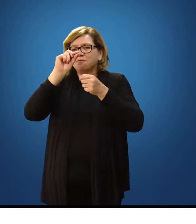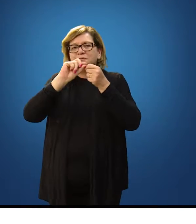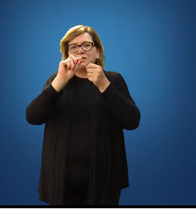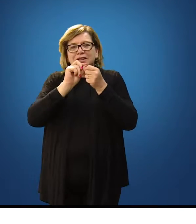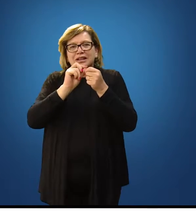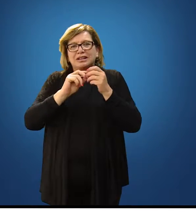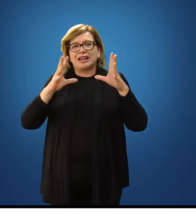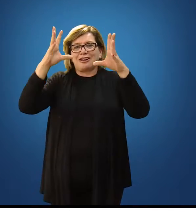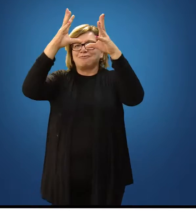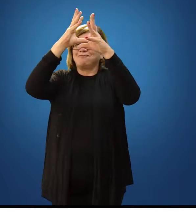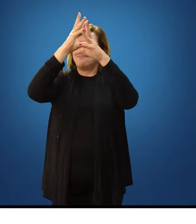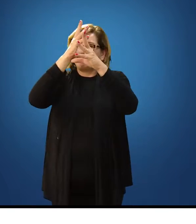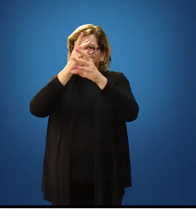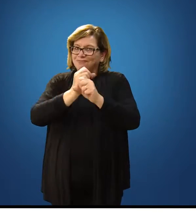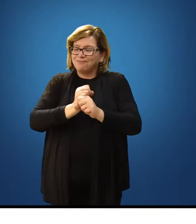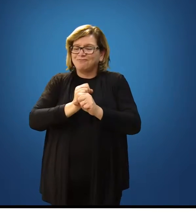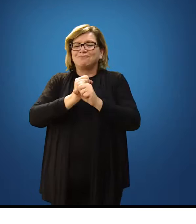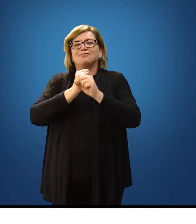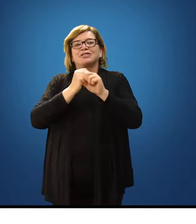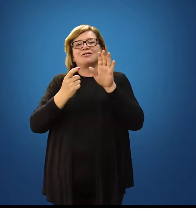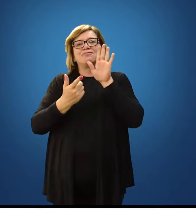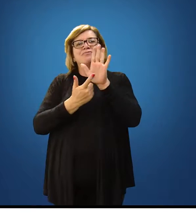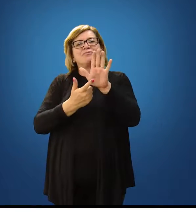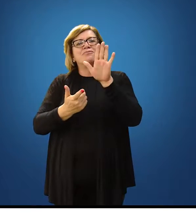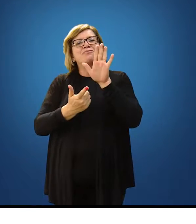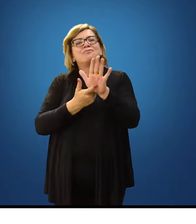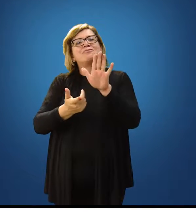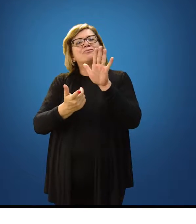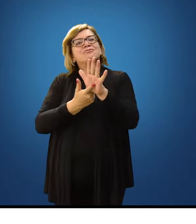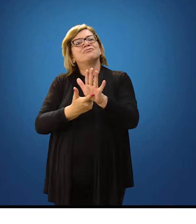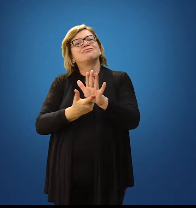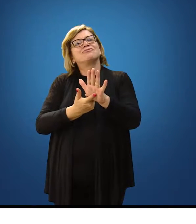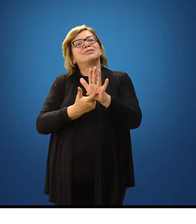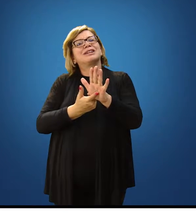a soma dessas etapas refletiria